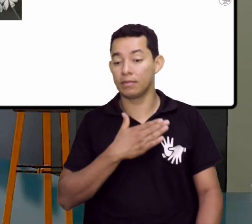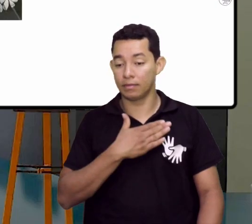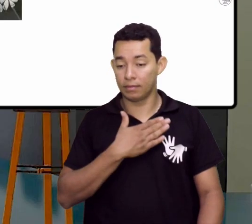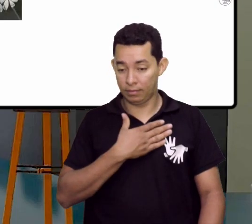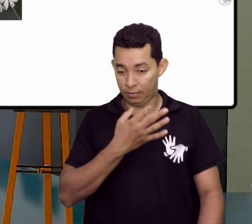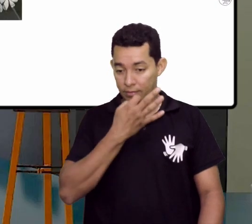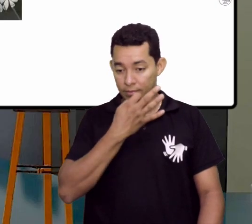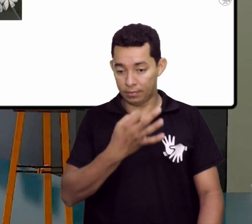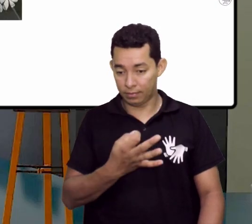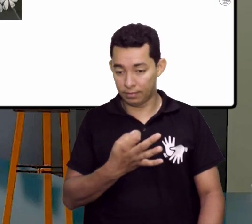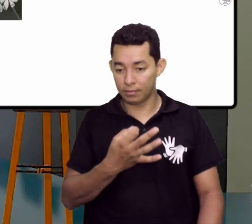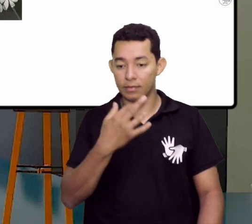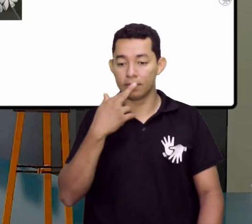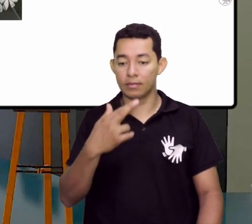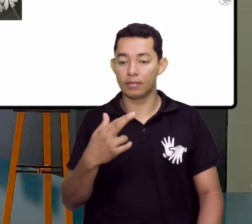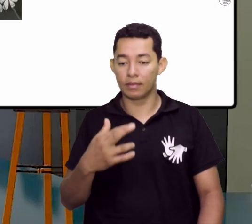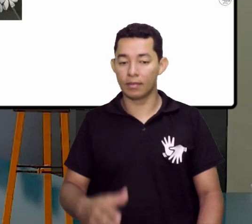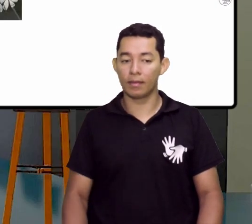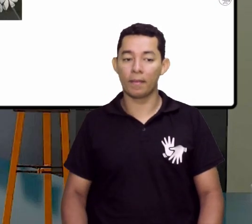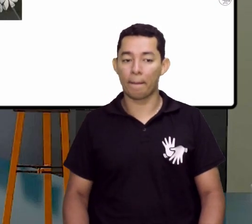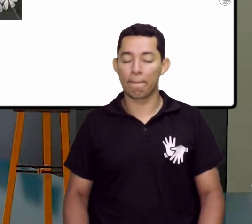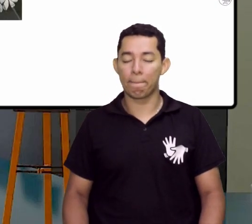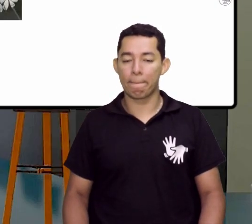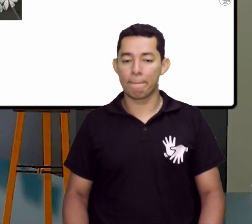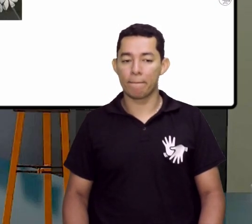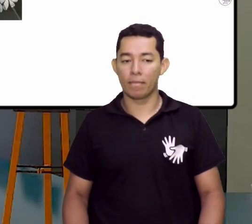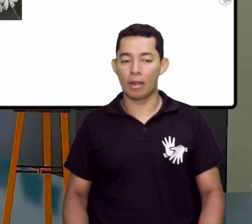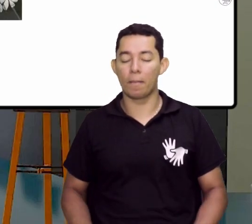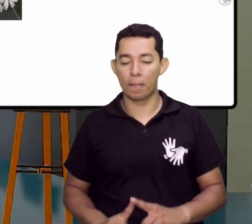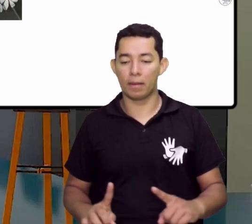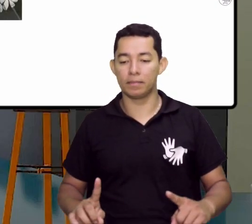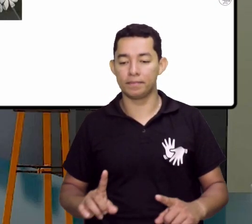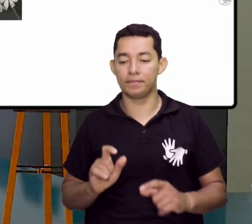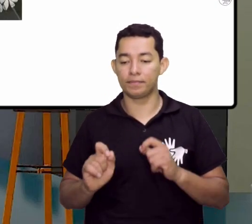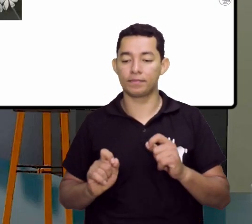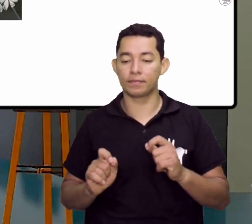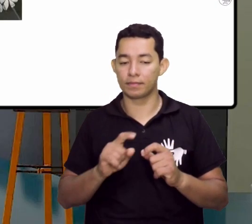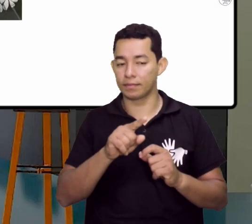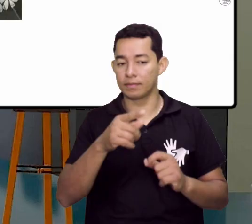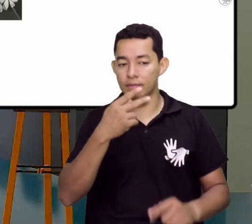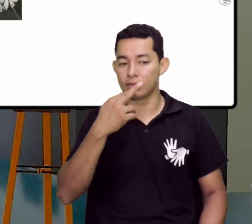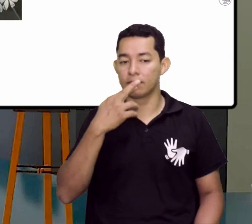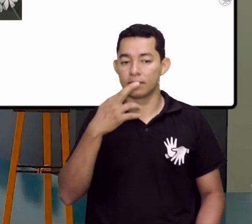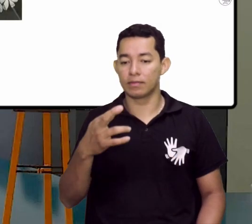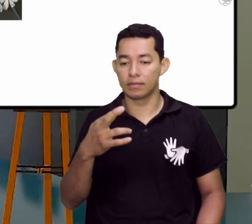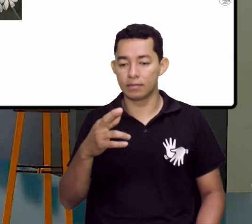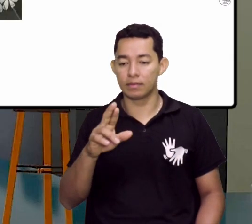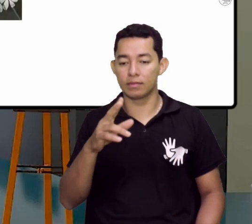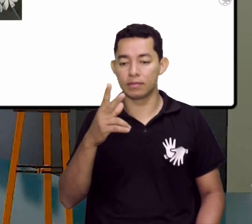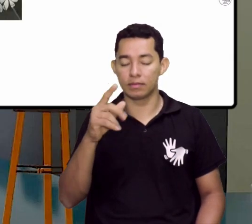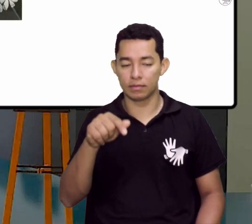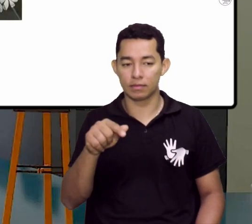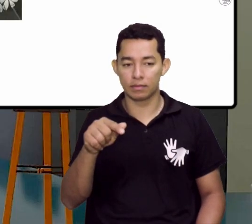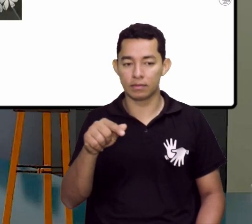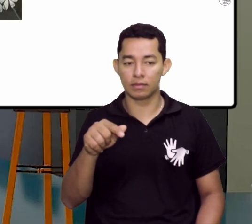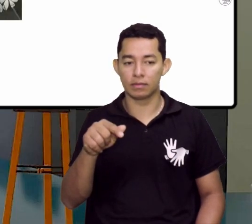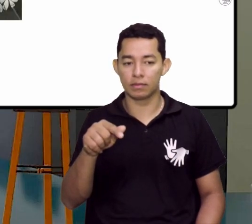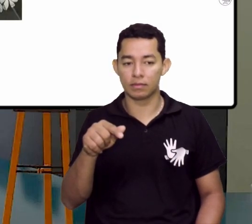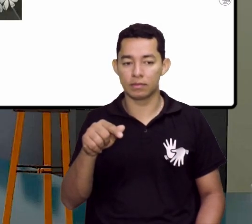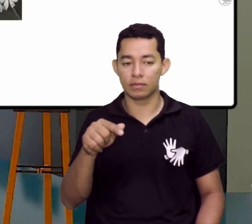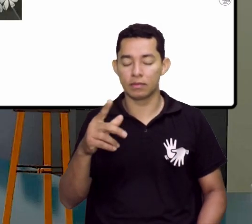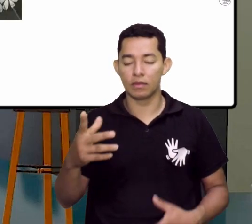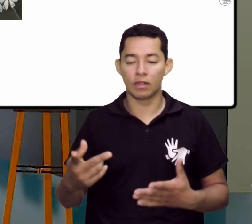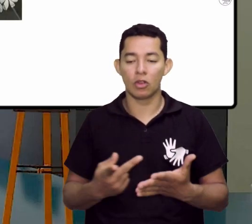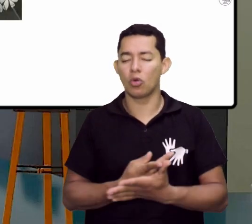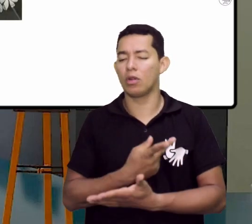sugestão de resposta, mas na realidade, o que você responder desse quadro aí, vai acontecer